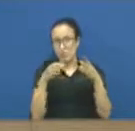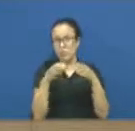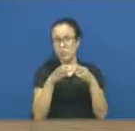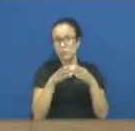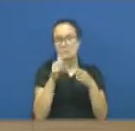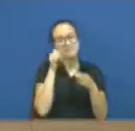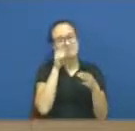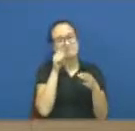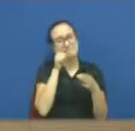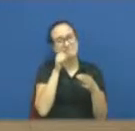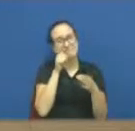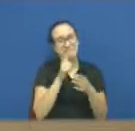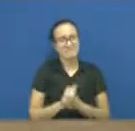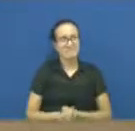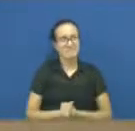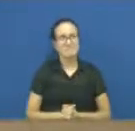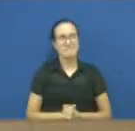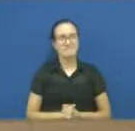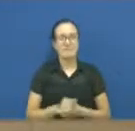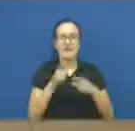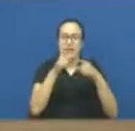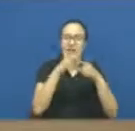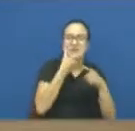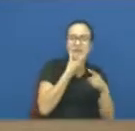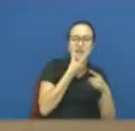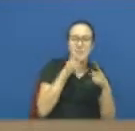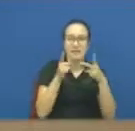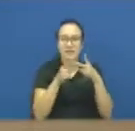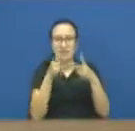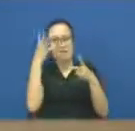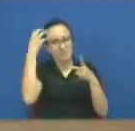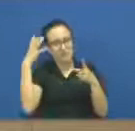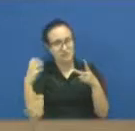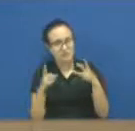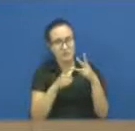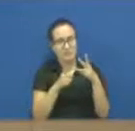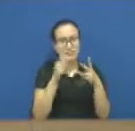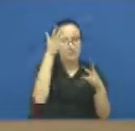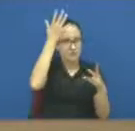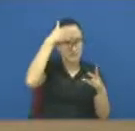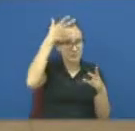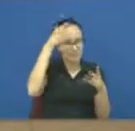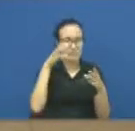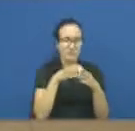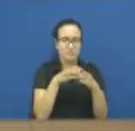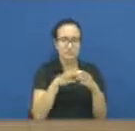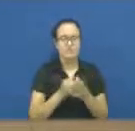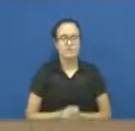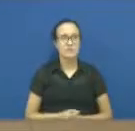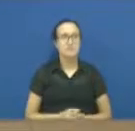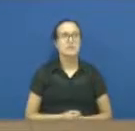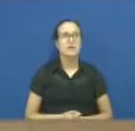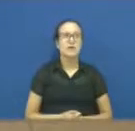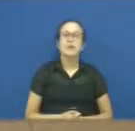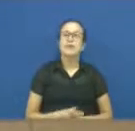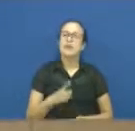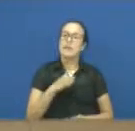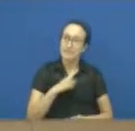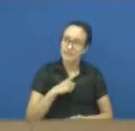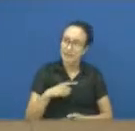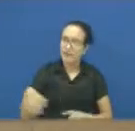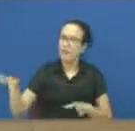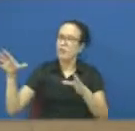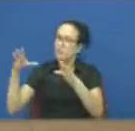feminino. Vereadora Érica Monteiro Moraes, Lubogo e Érica Tanque. Determina, então, que o Departamento de Expedientes peça